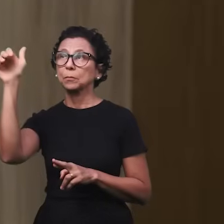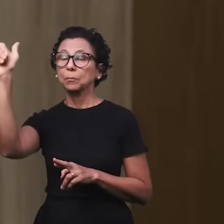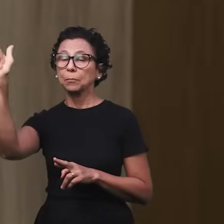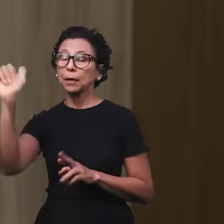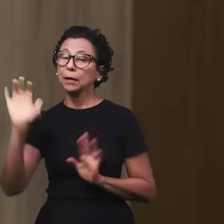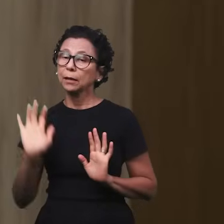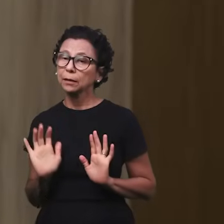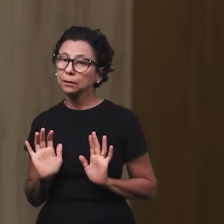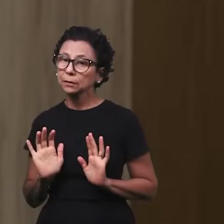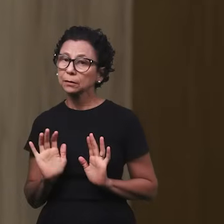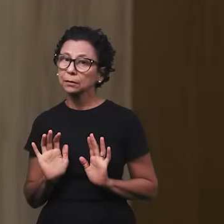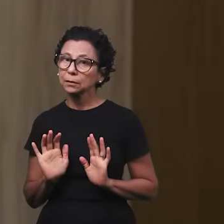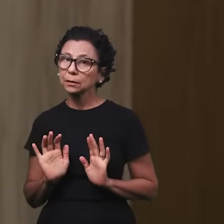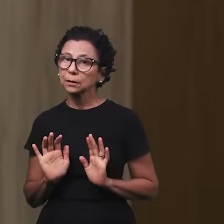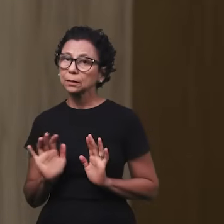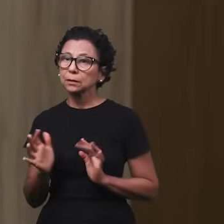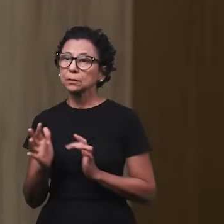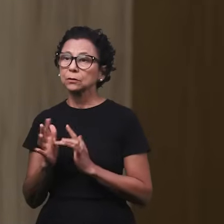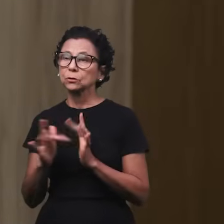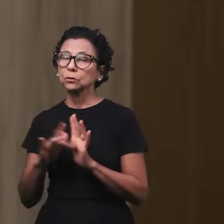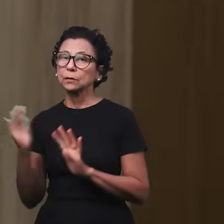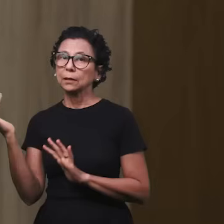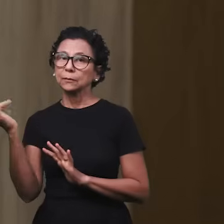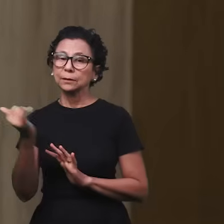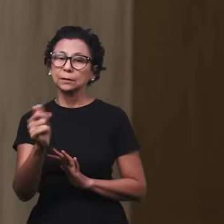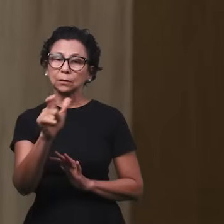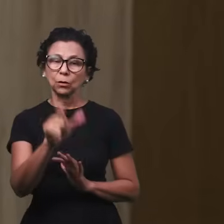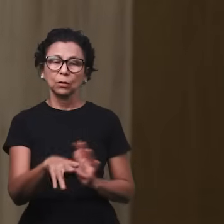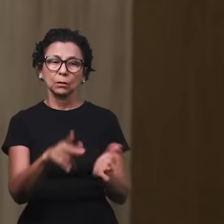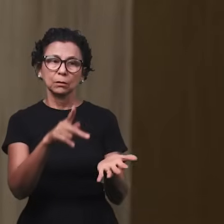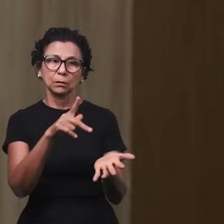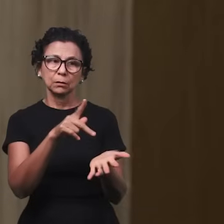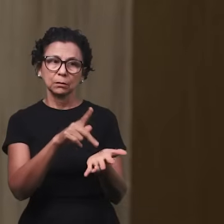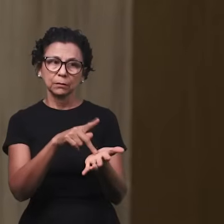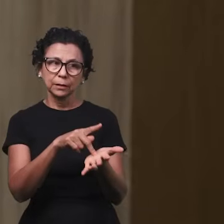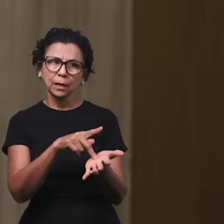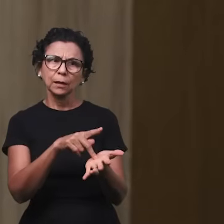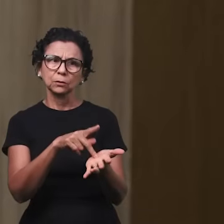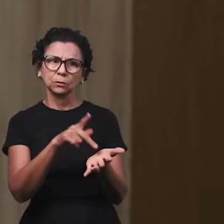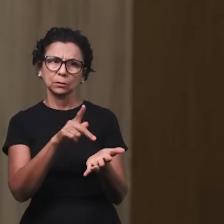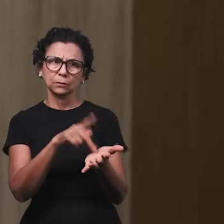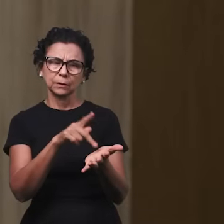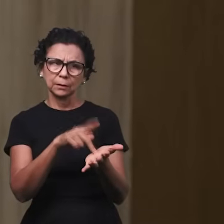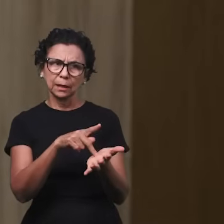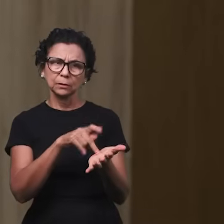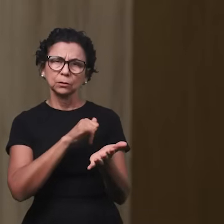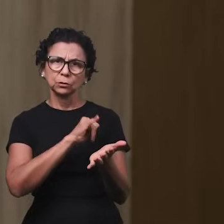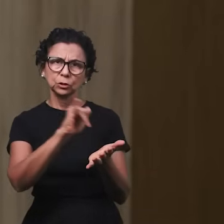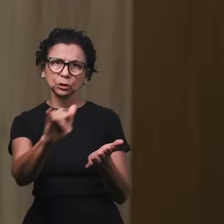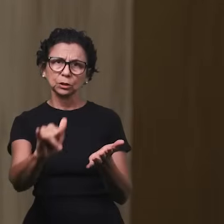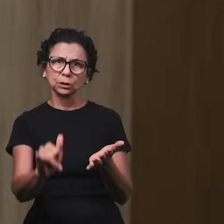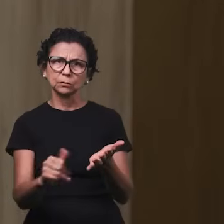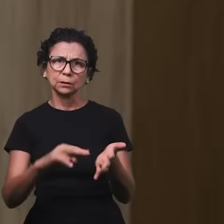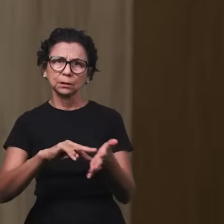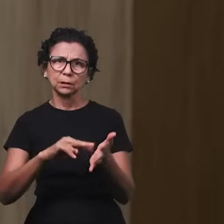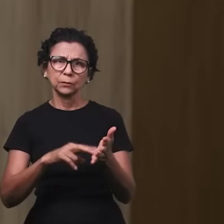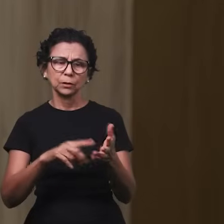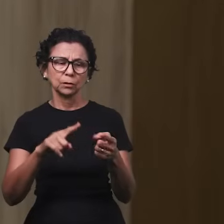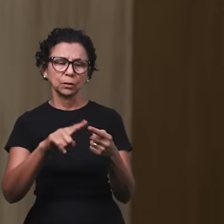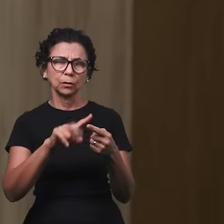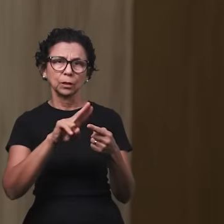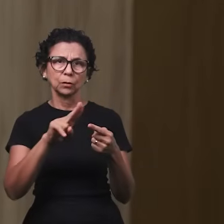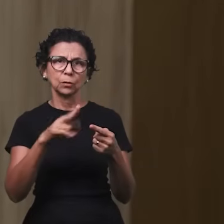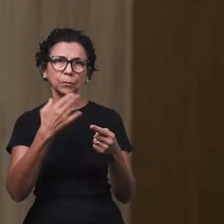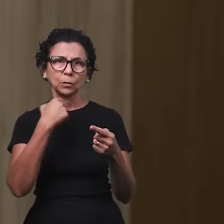Na verdade, eu te digo. Porque ele estava falando ali em nome do Pai, em nome do Filho e em nome do Espírito